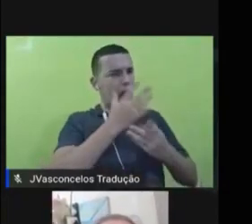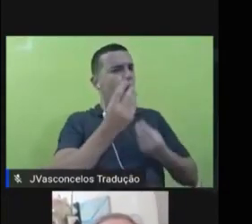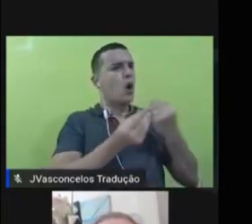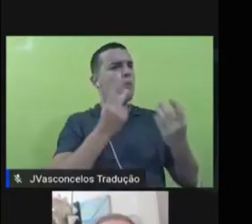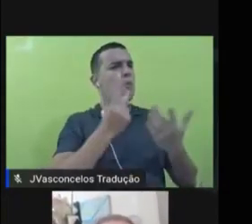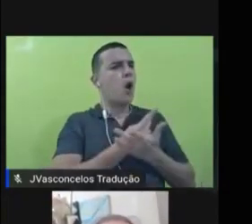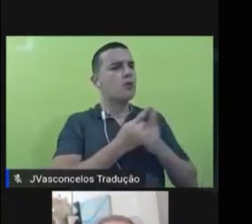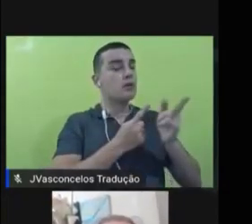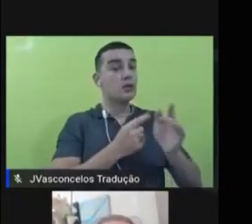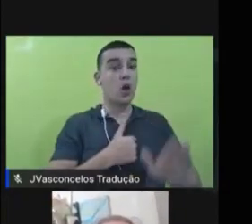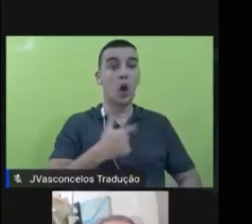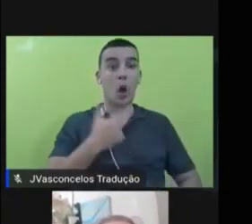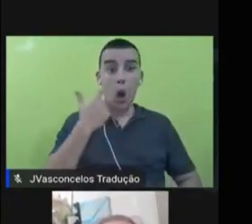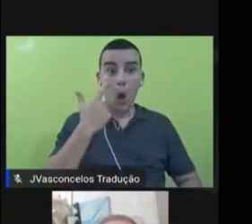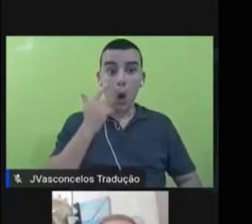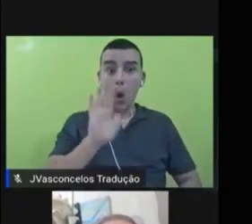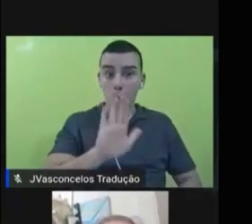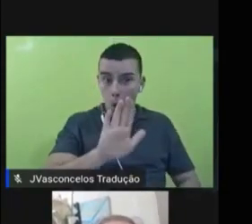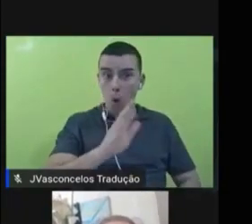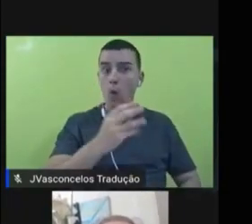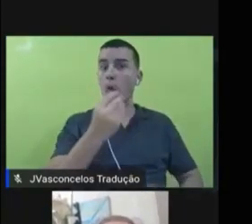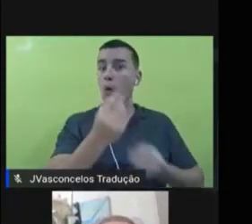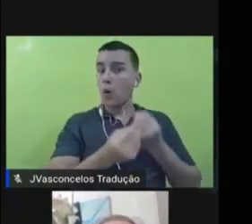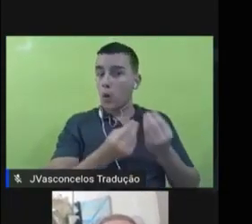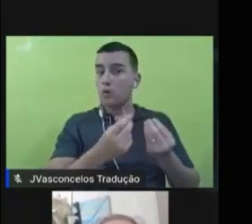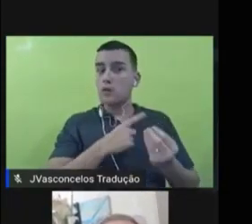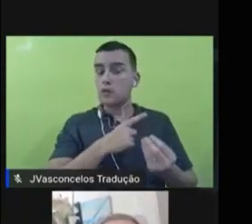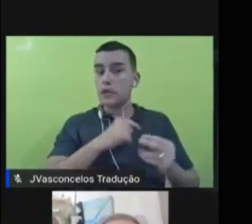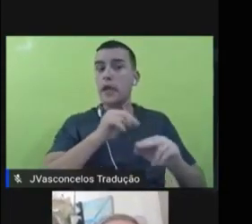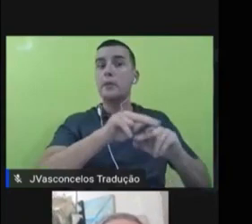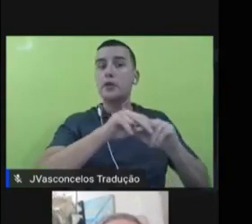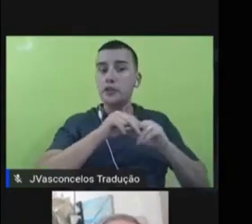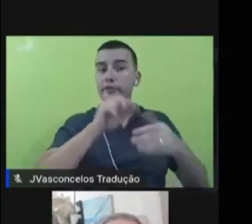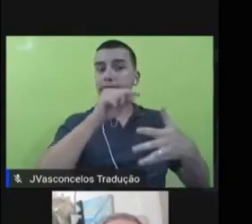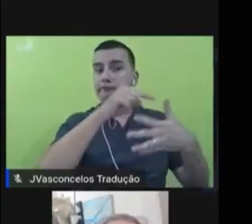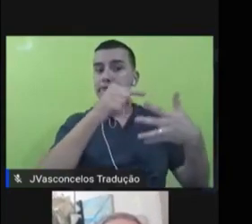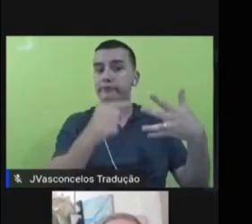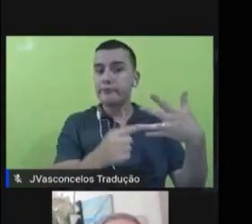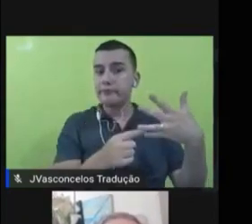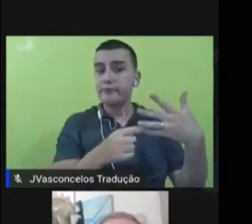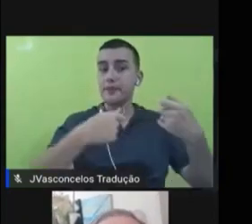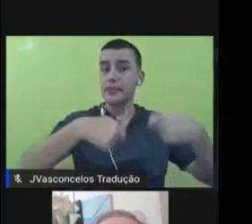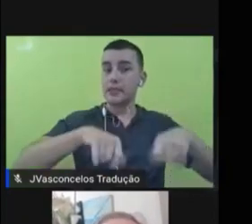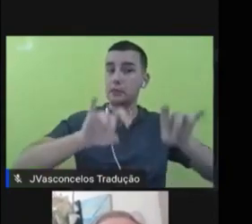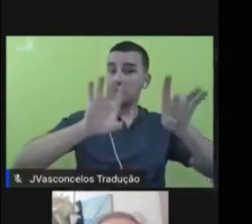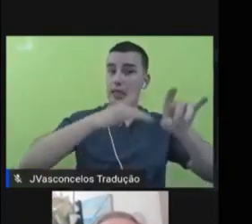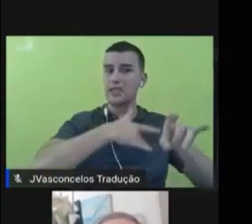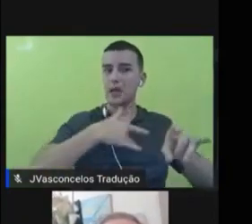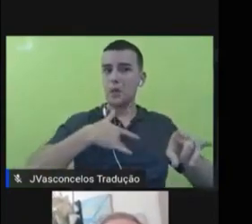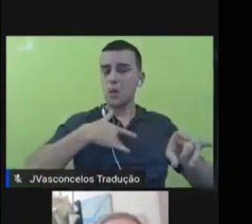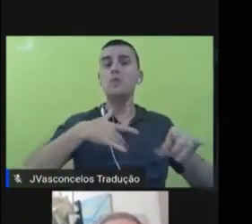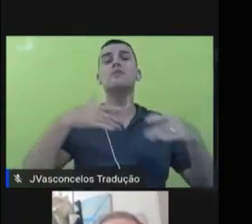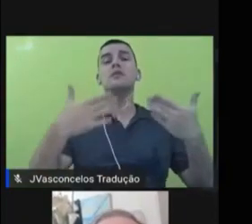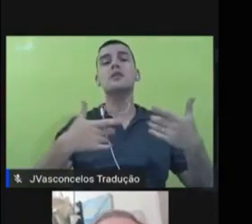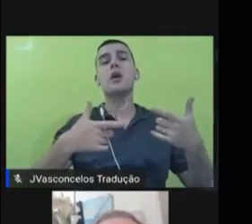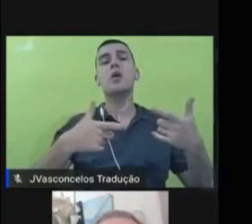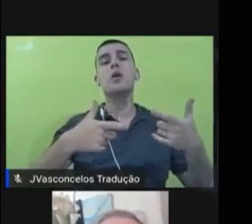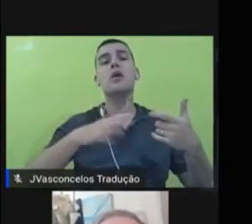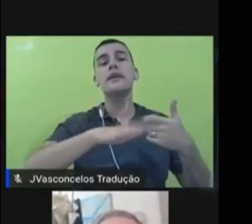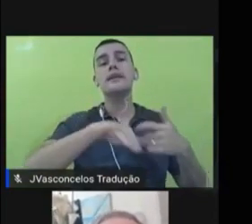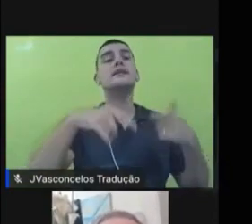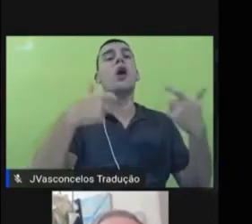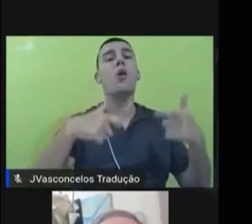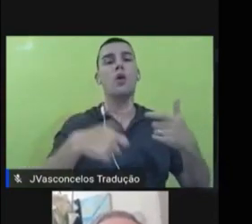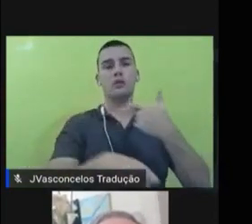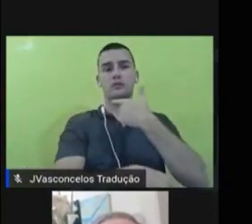o elenco de causas que coloquei de necessidades especiais de saúde, onde estão essas crianças? Será que elas